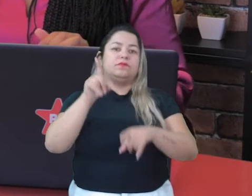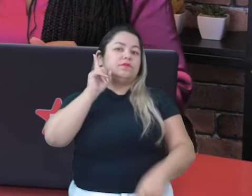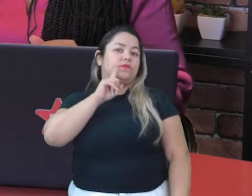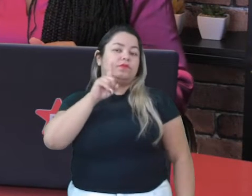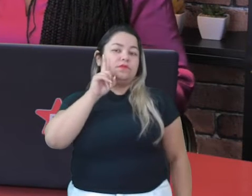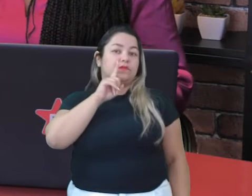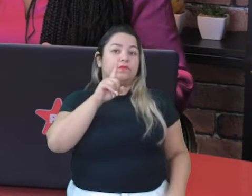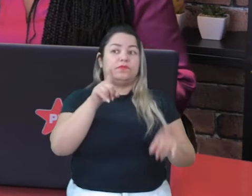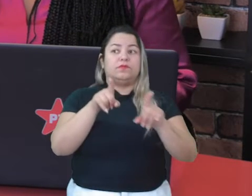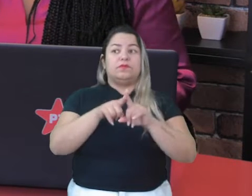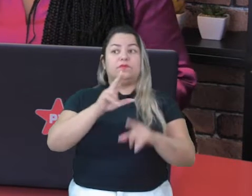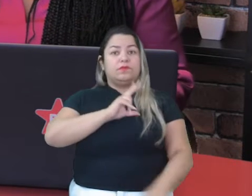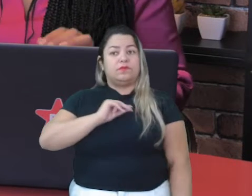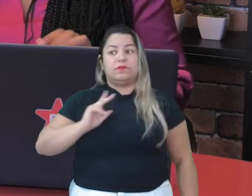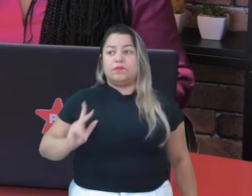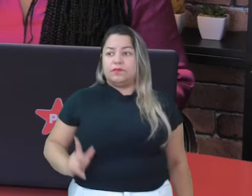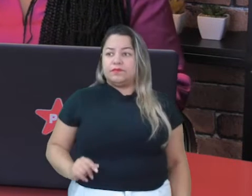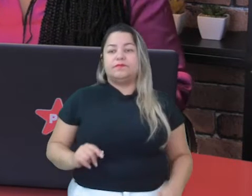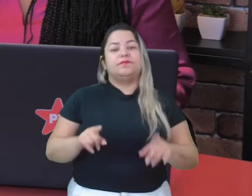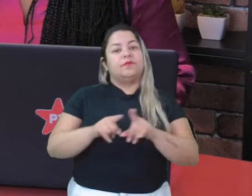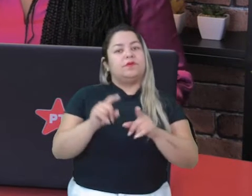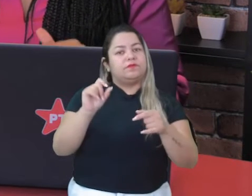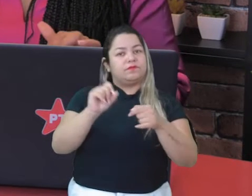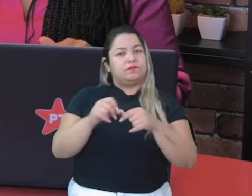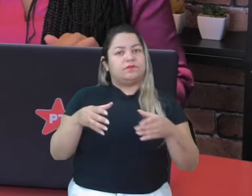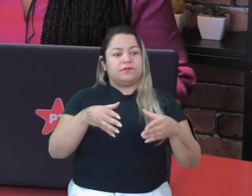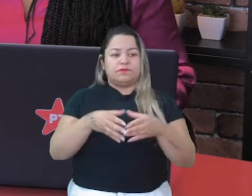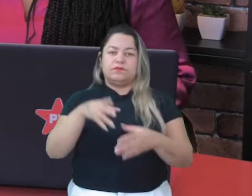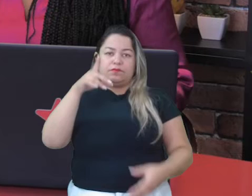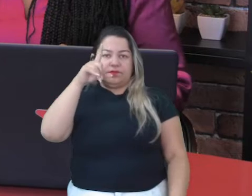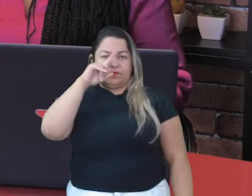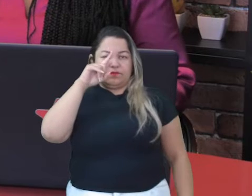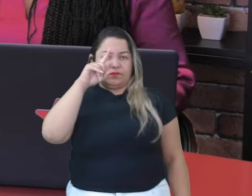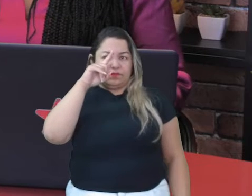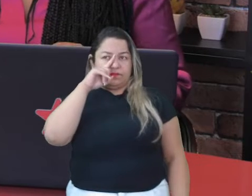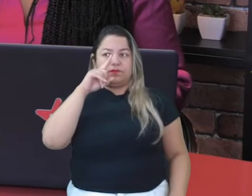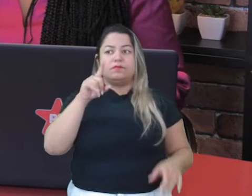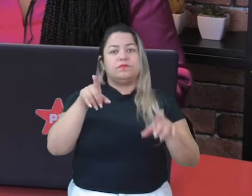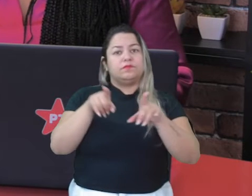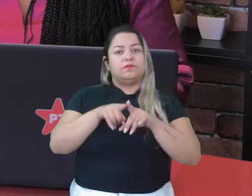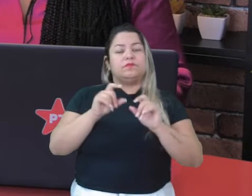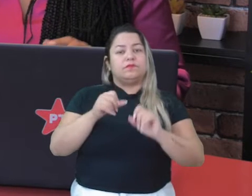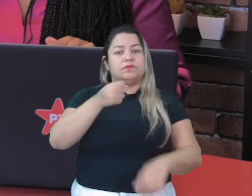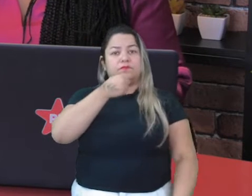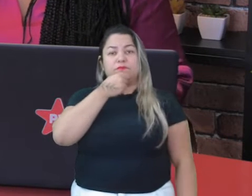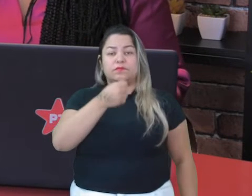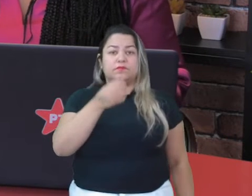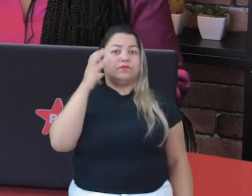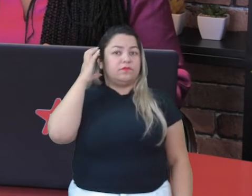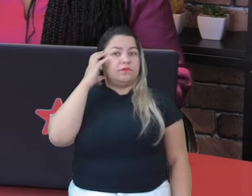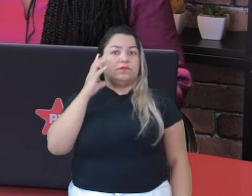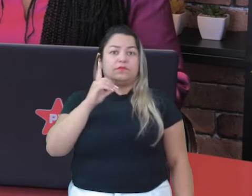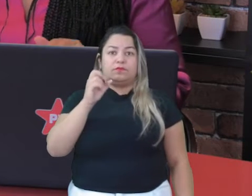os Estados Unidos e a China. O ranking é elaborado pela agência de classificação de risco Austin Rating. A repórter da